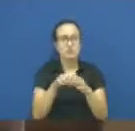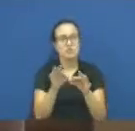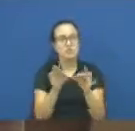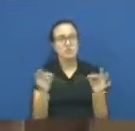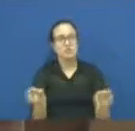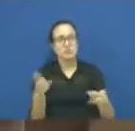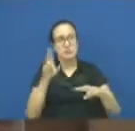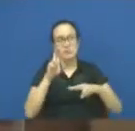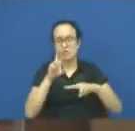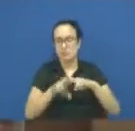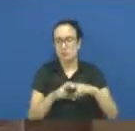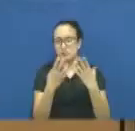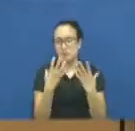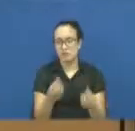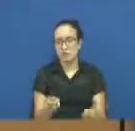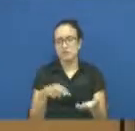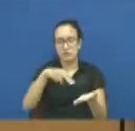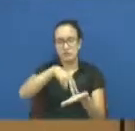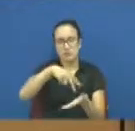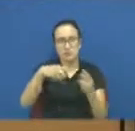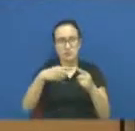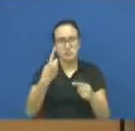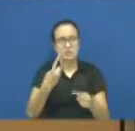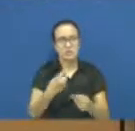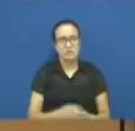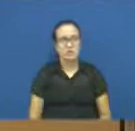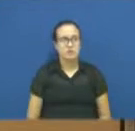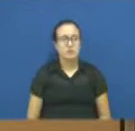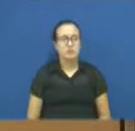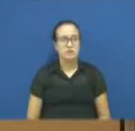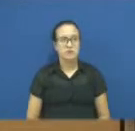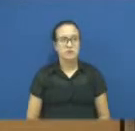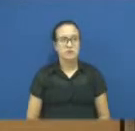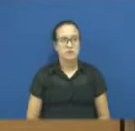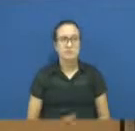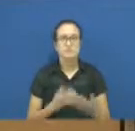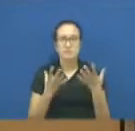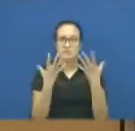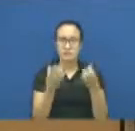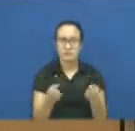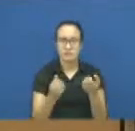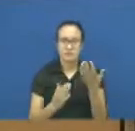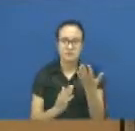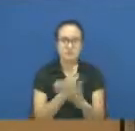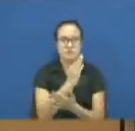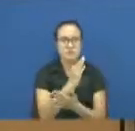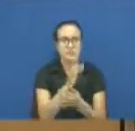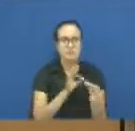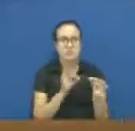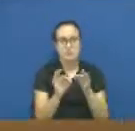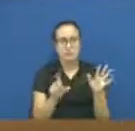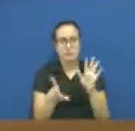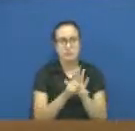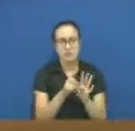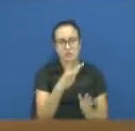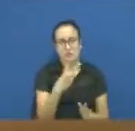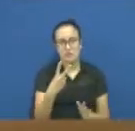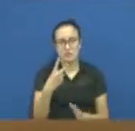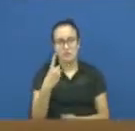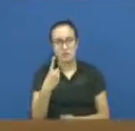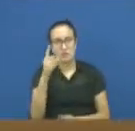e a votação é simbólica. Os sentados aprovam, os de pé rejeitam. Está, portanto, aprovado o projeto de lei 221